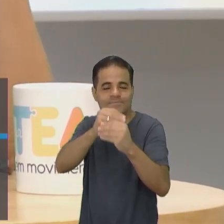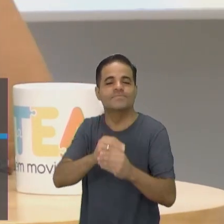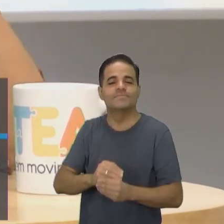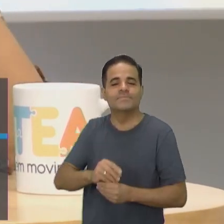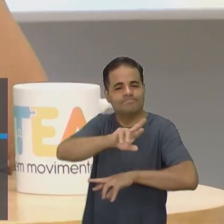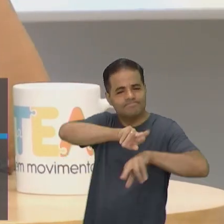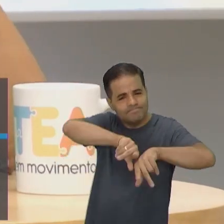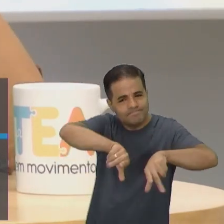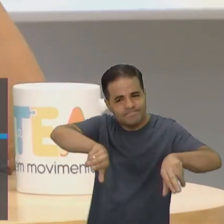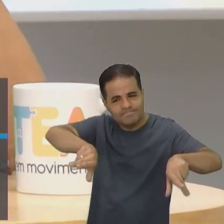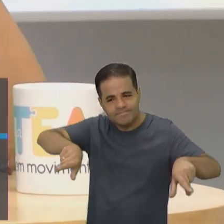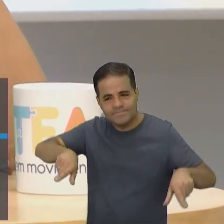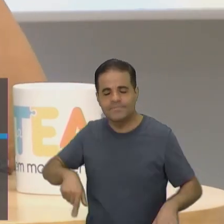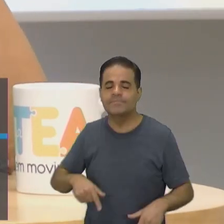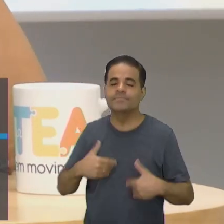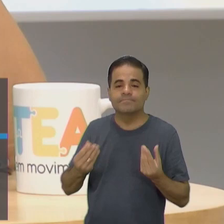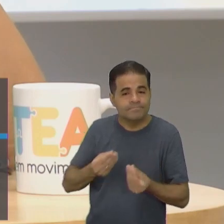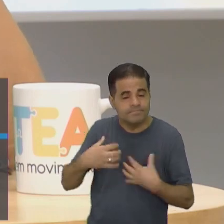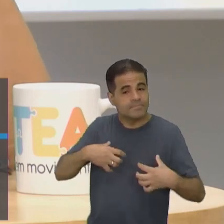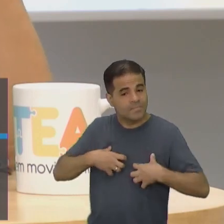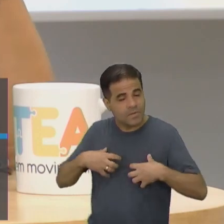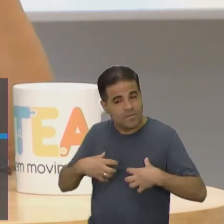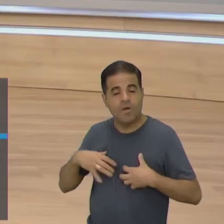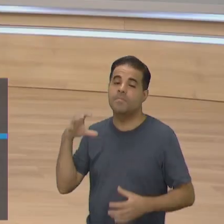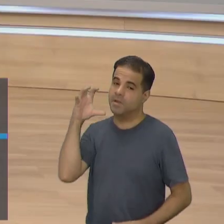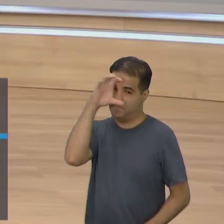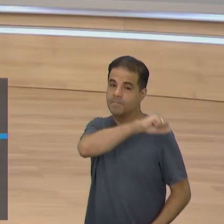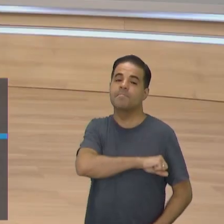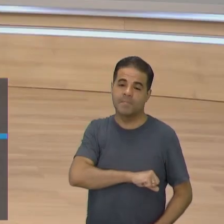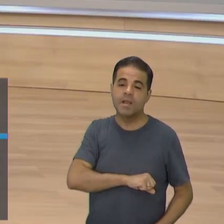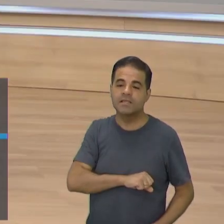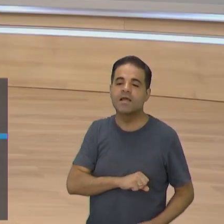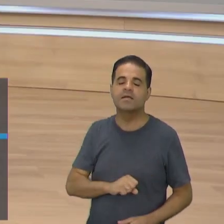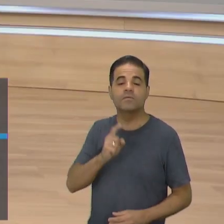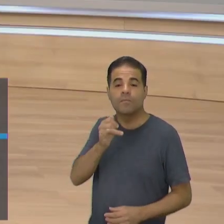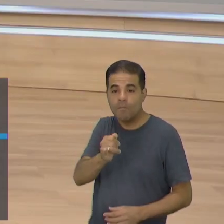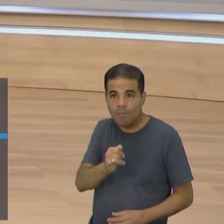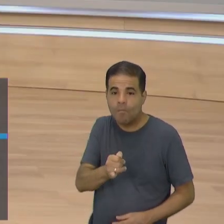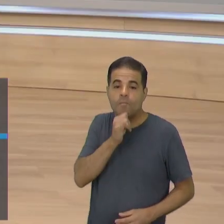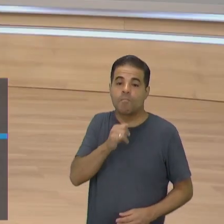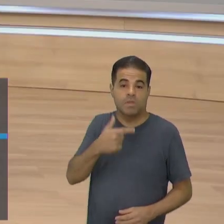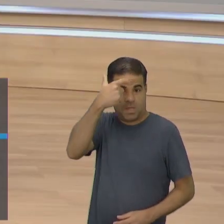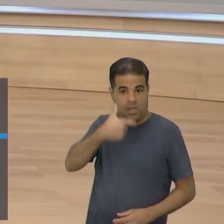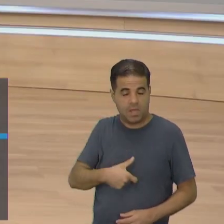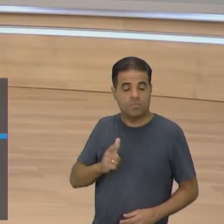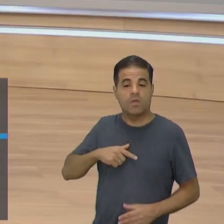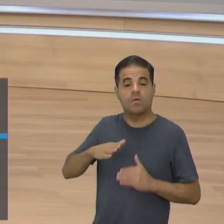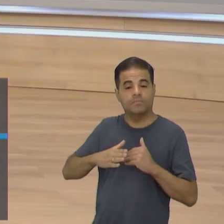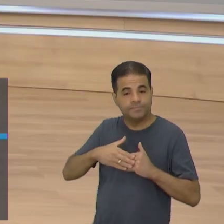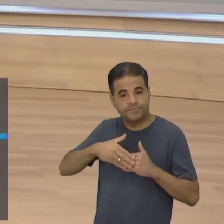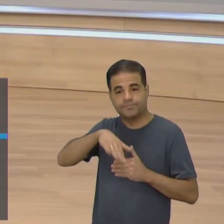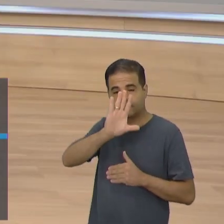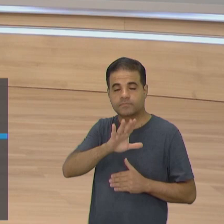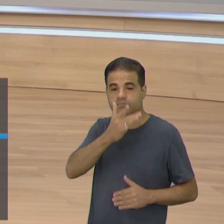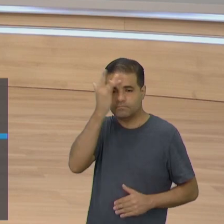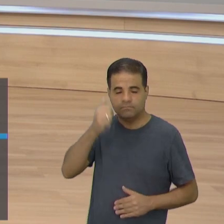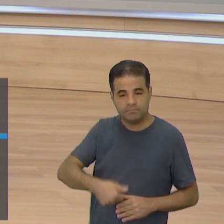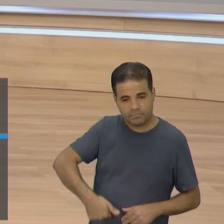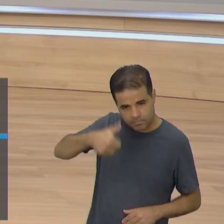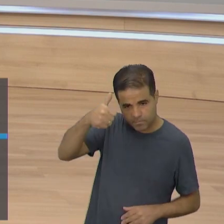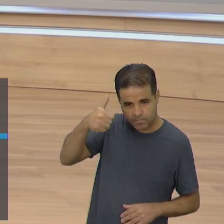nas várias formas de aprender, né, Vivi? formas de aprender. Isso, então, por exemplo, eu tenho mais eu sou